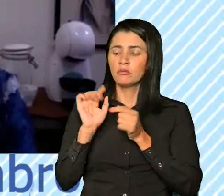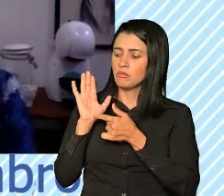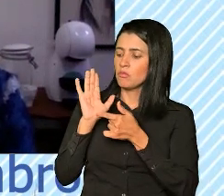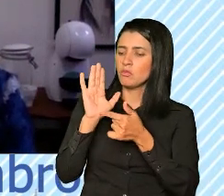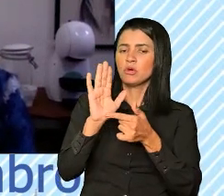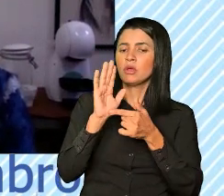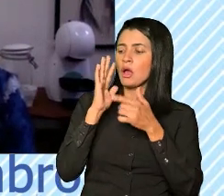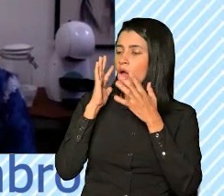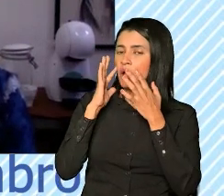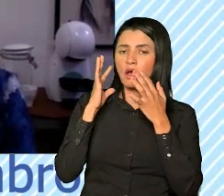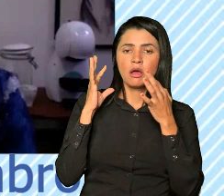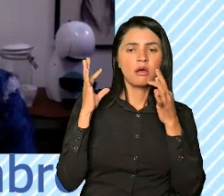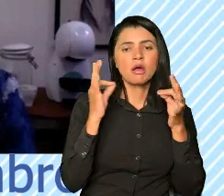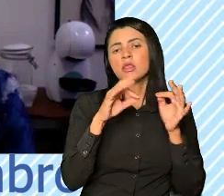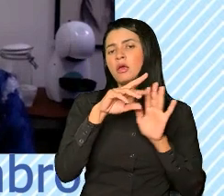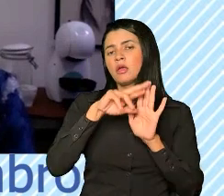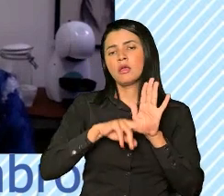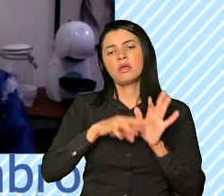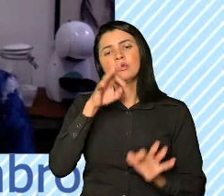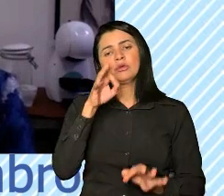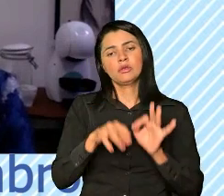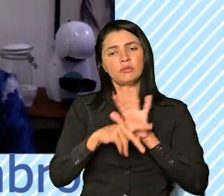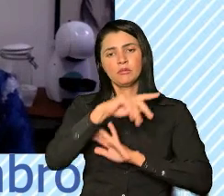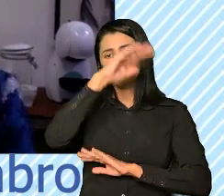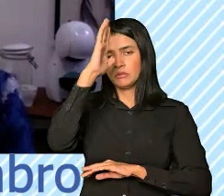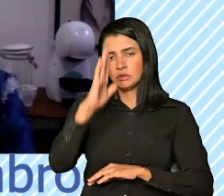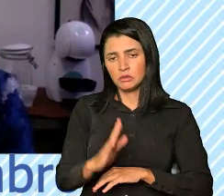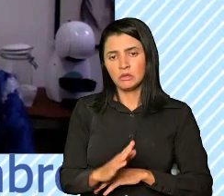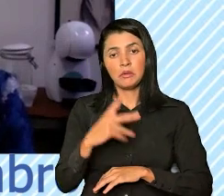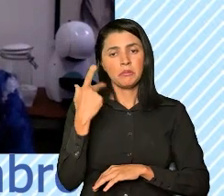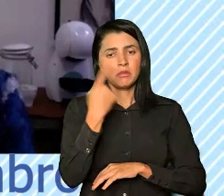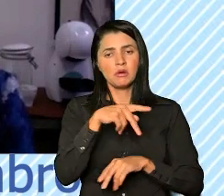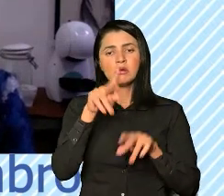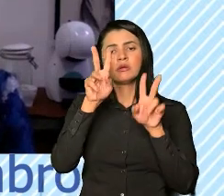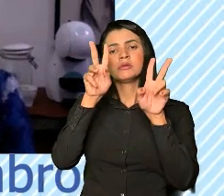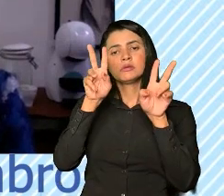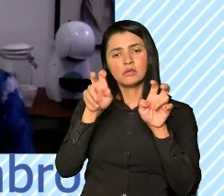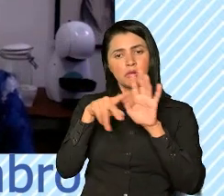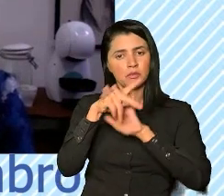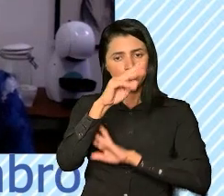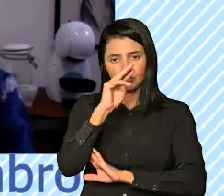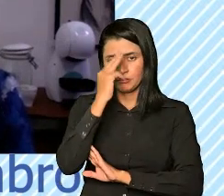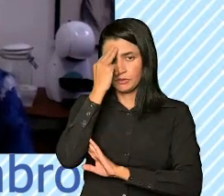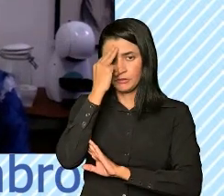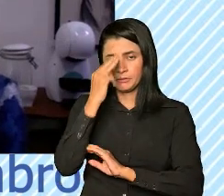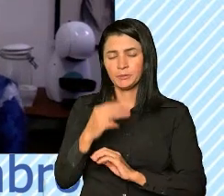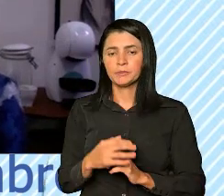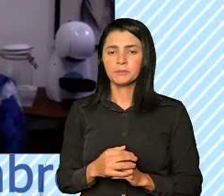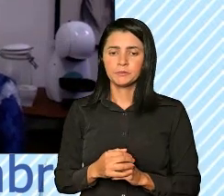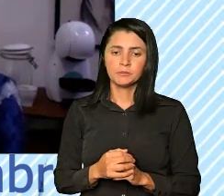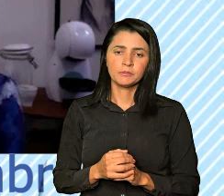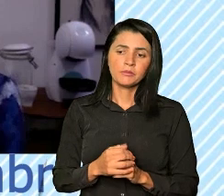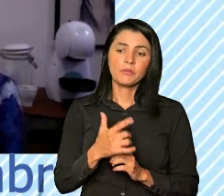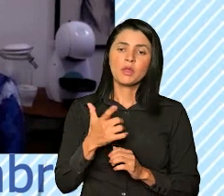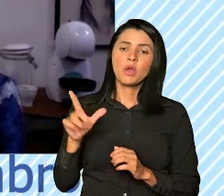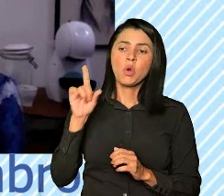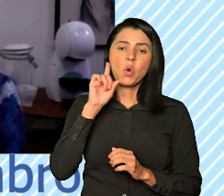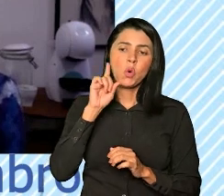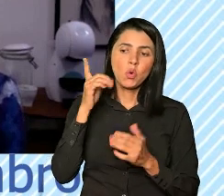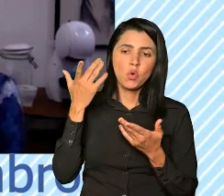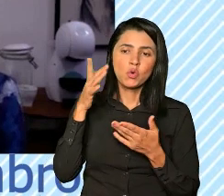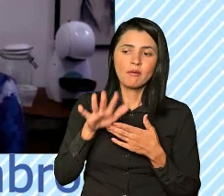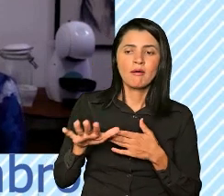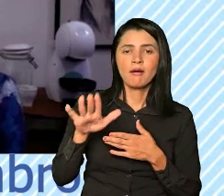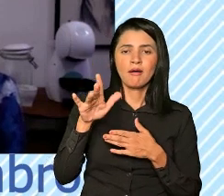uma atenção do ordenamento jurídico brasileiro, ao menos formal, para essa temática da memória. Passando para o outro lado da moeda,